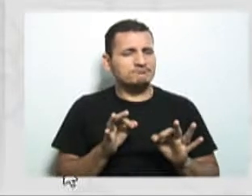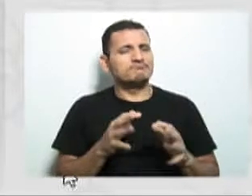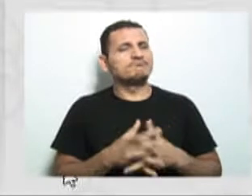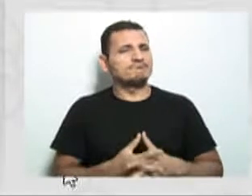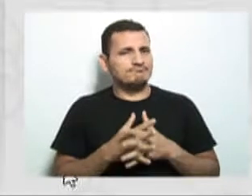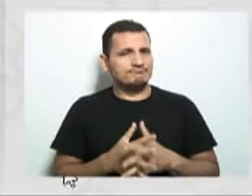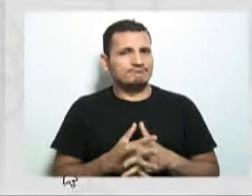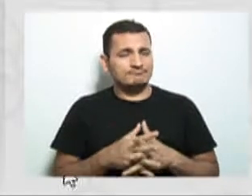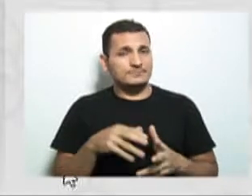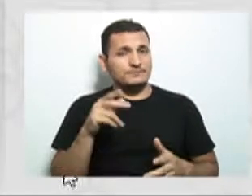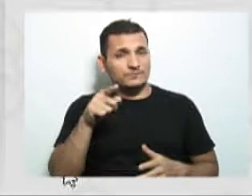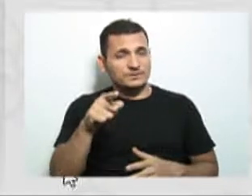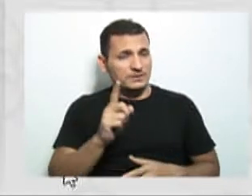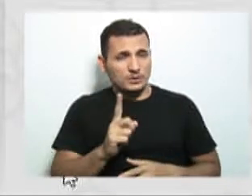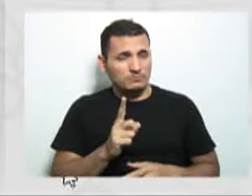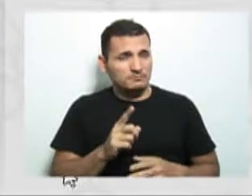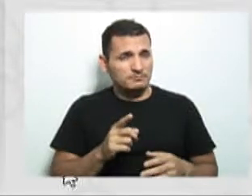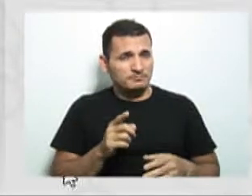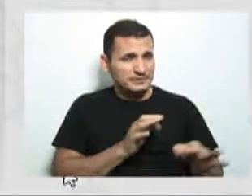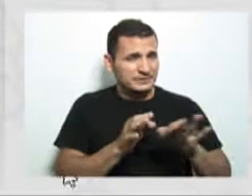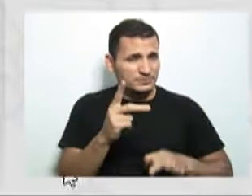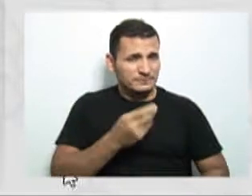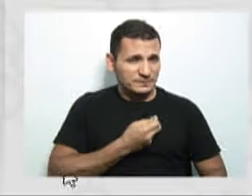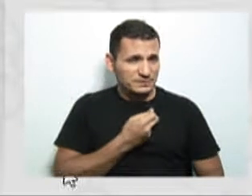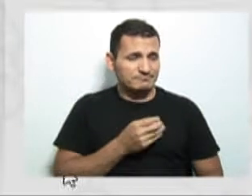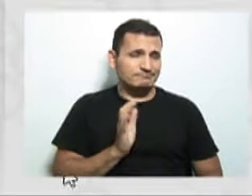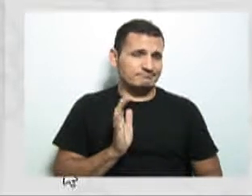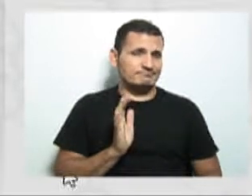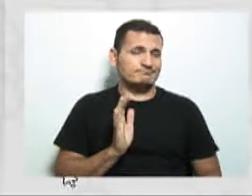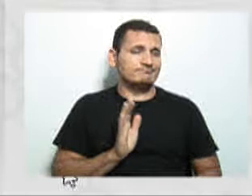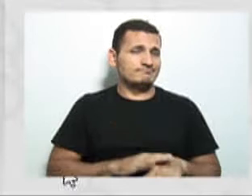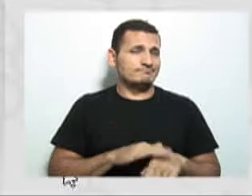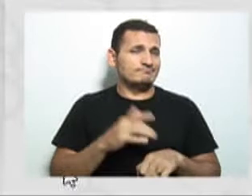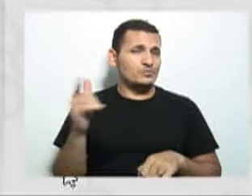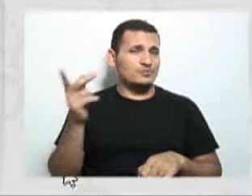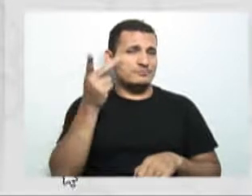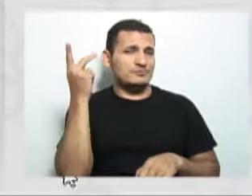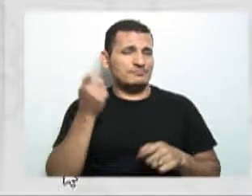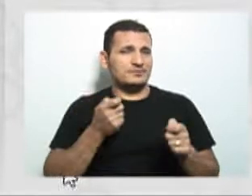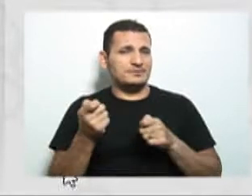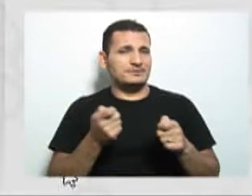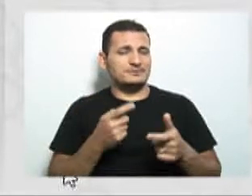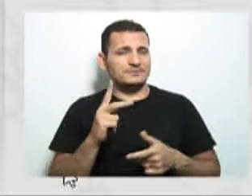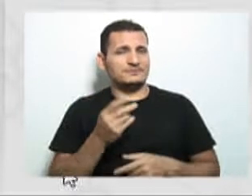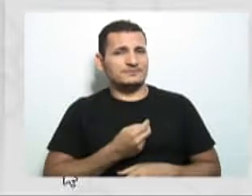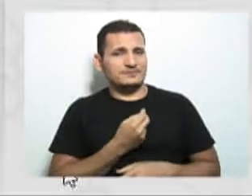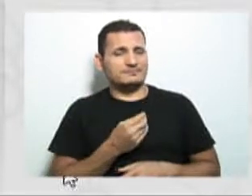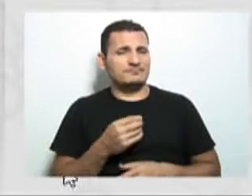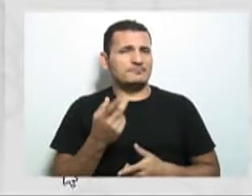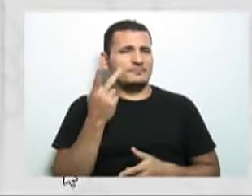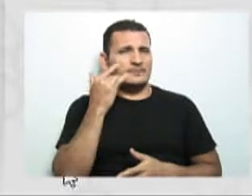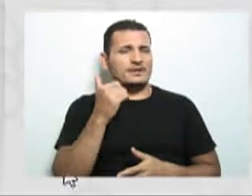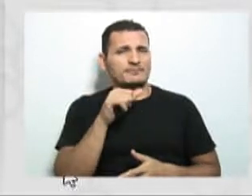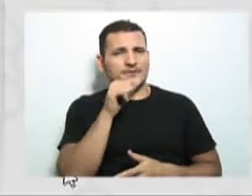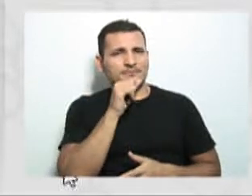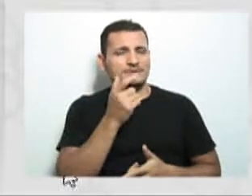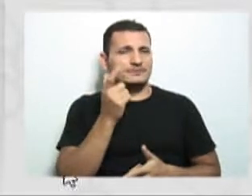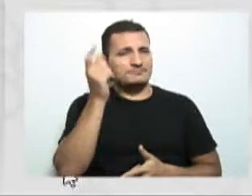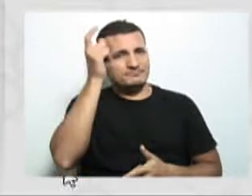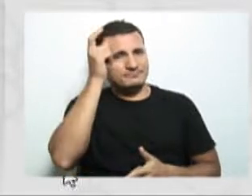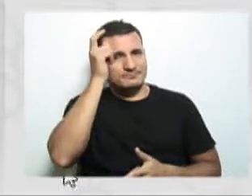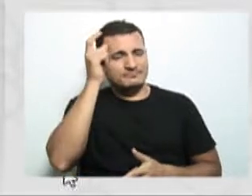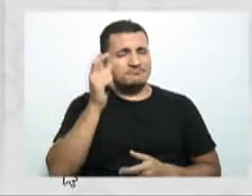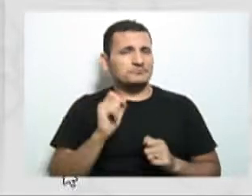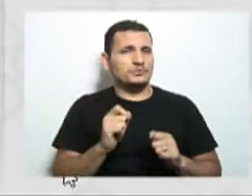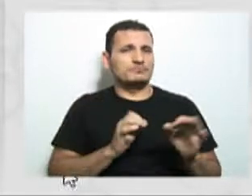vida, alguém vai planejar ela para você. Pode ser seu pai, sua mãe, seu marido, sua esposa, o vizinho, até o capeta pode planejar a